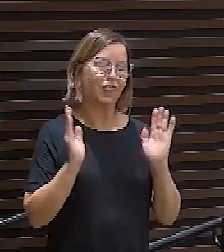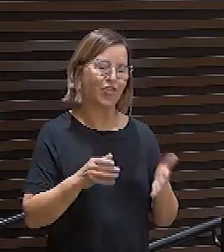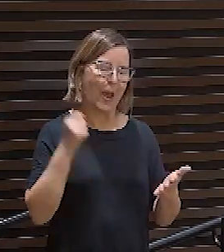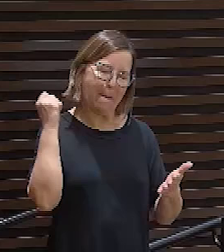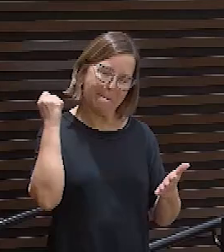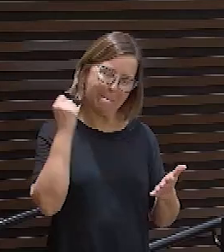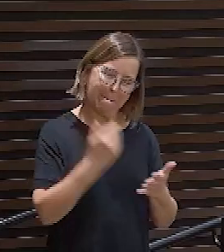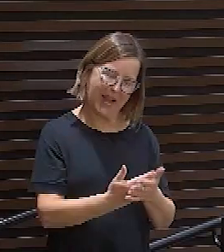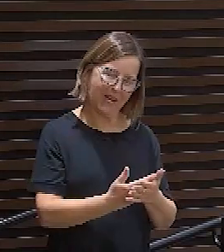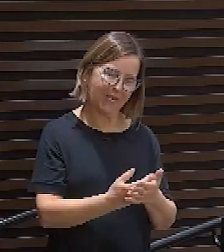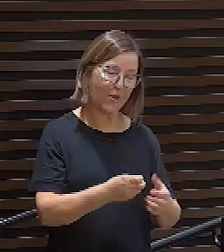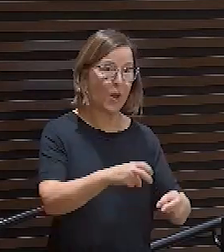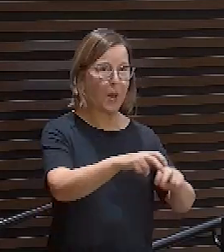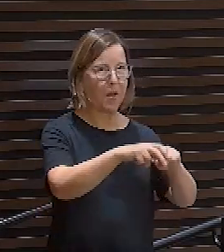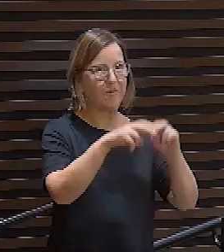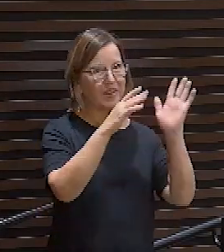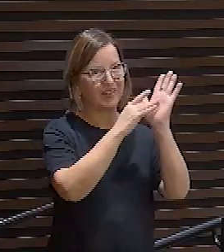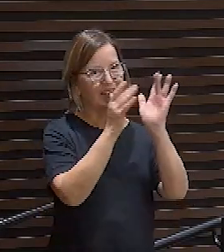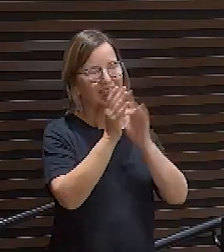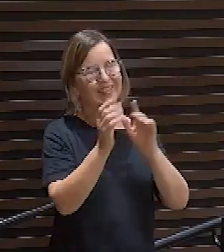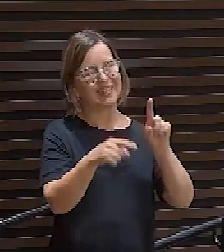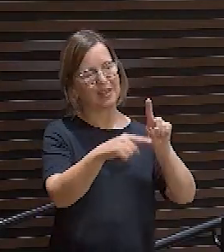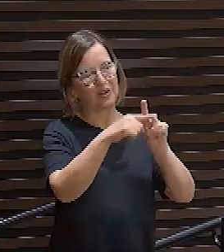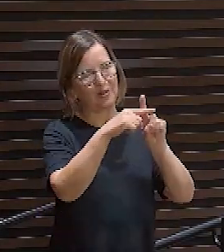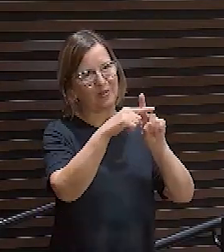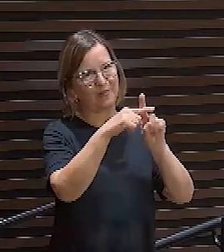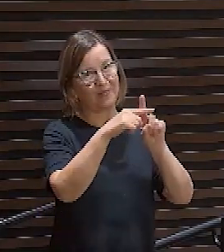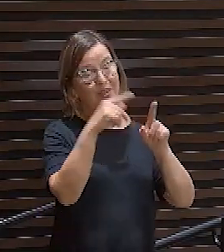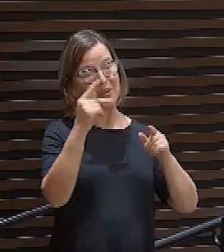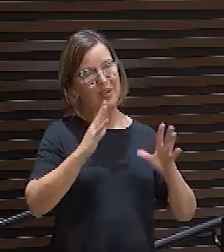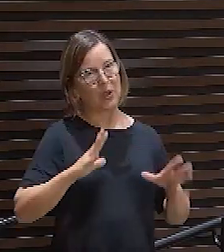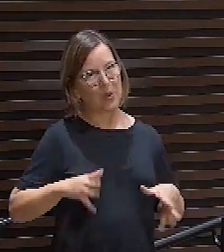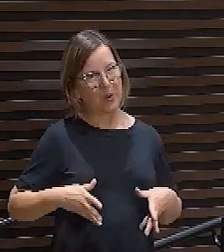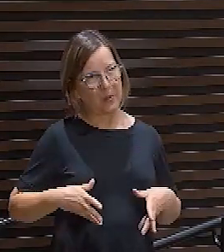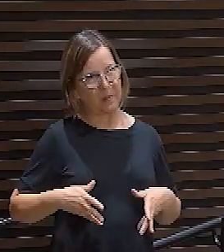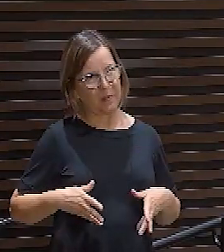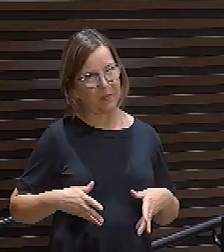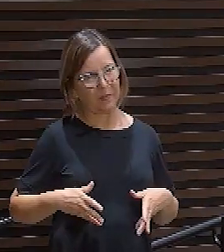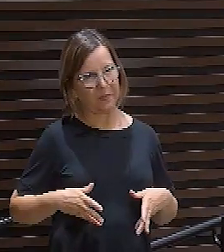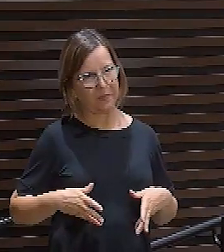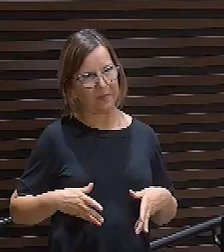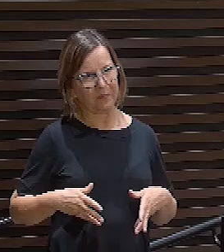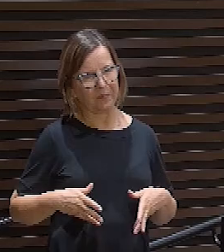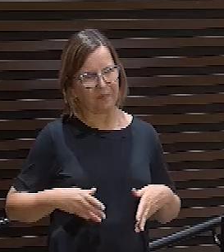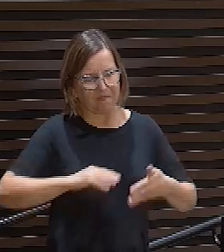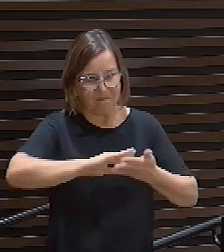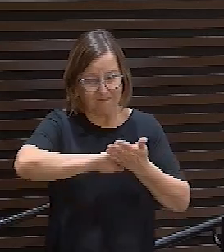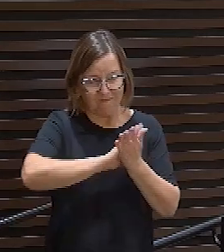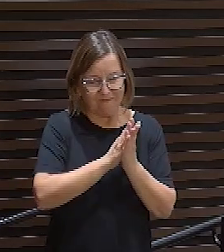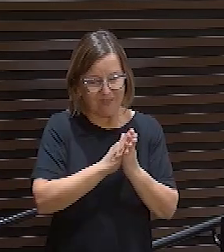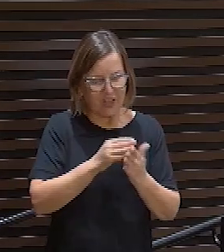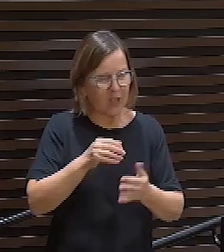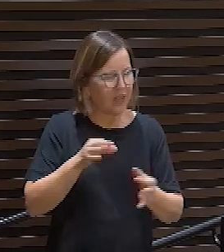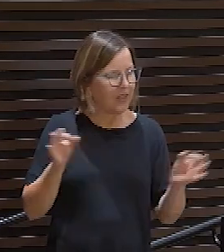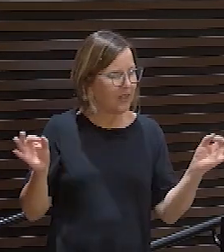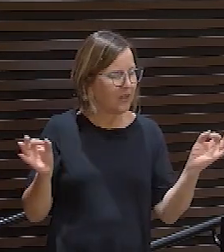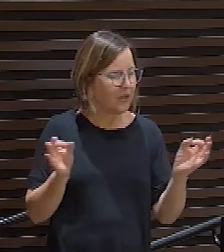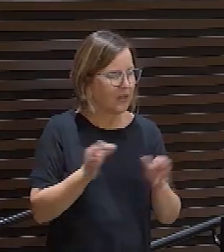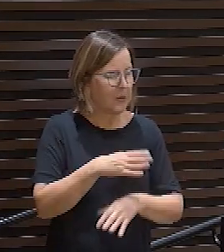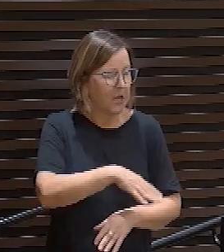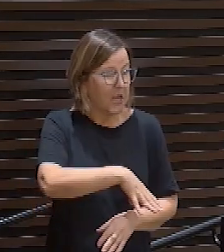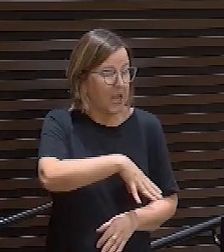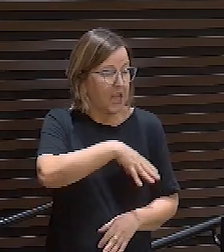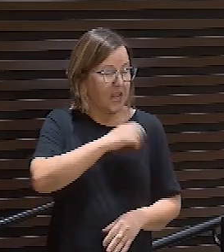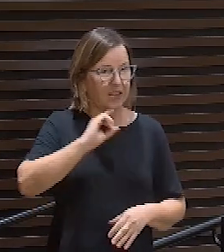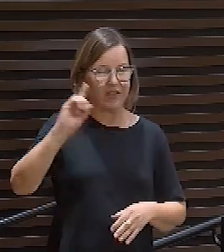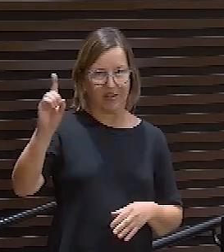cruz. Ele levou no seu corpo e aplacou totalmente a ira de Deus no seu corpo, a ponto de